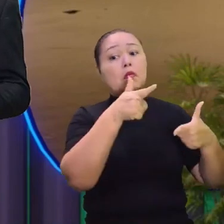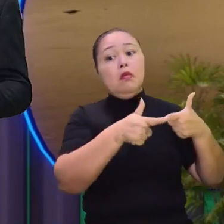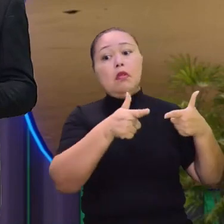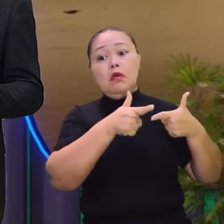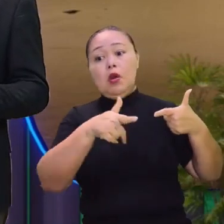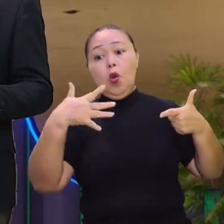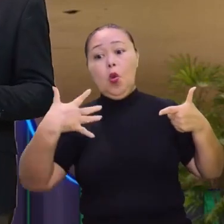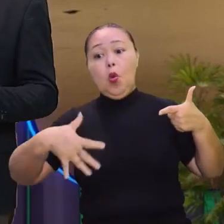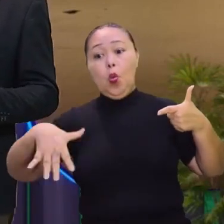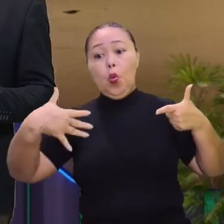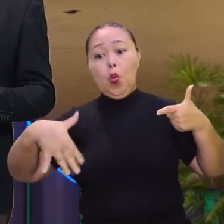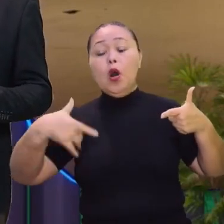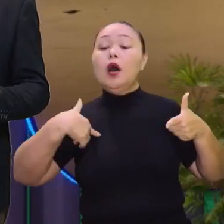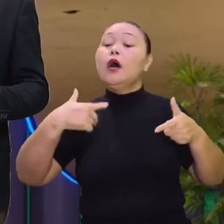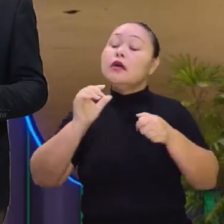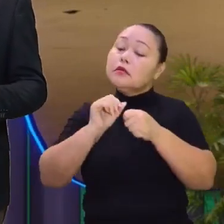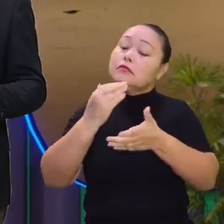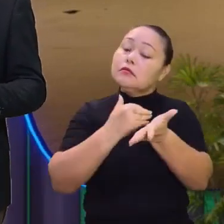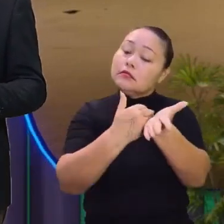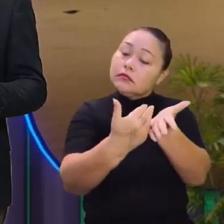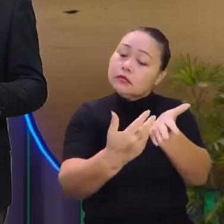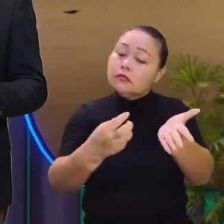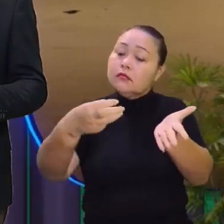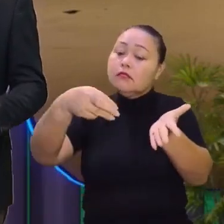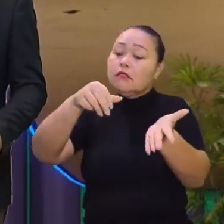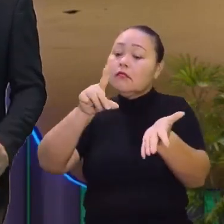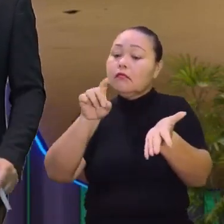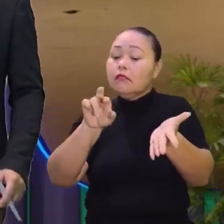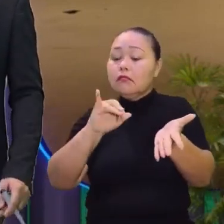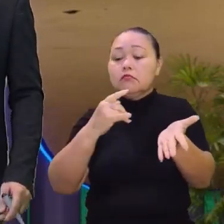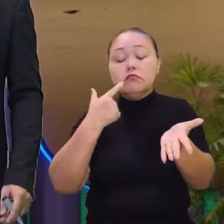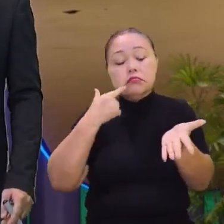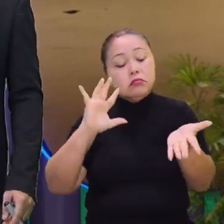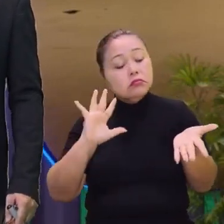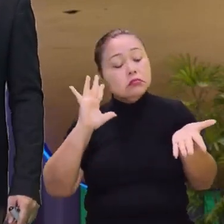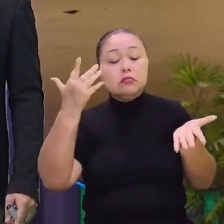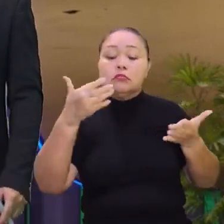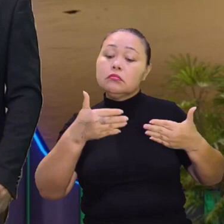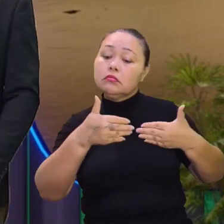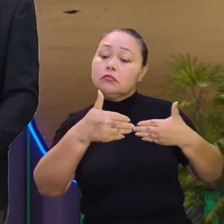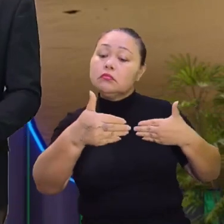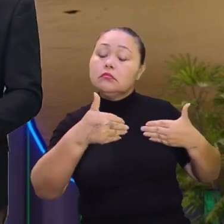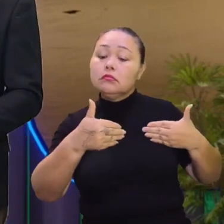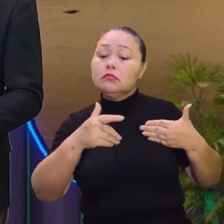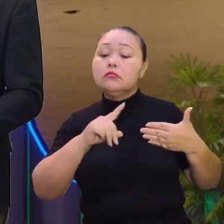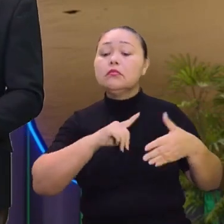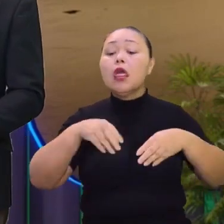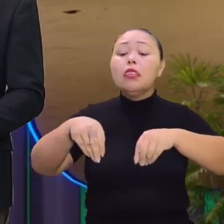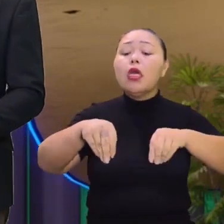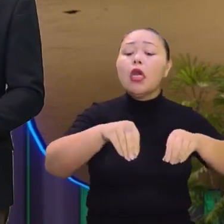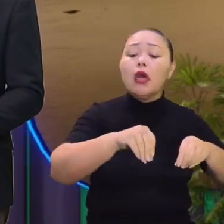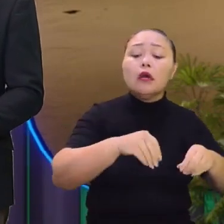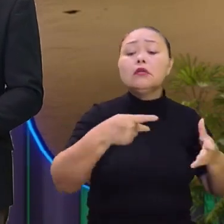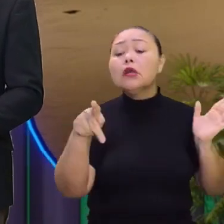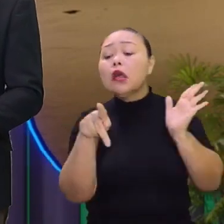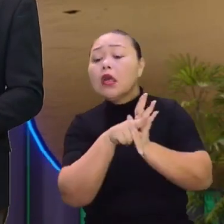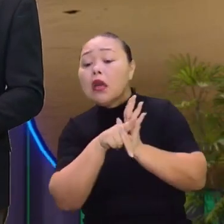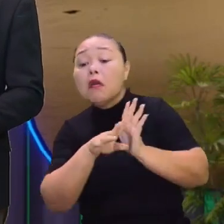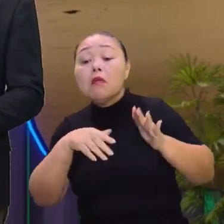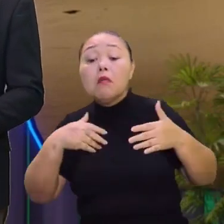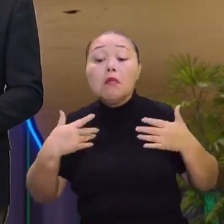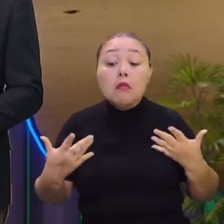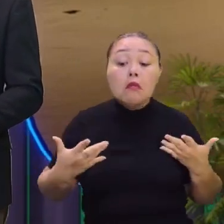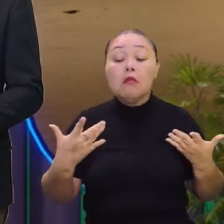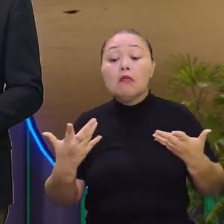Então, vem o Tratado de Madrid buscando resolver esses impasses. De quem é a terra, de quem não é a terra. E